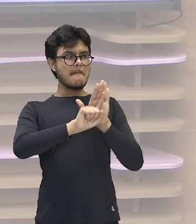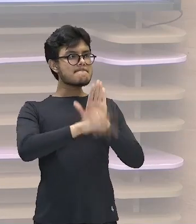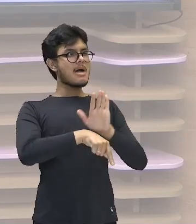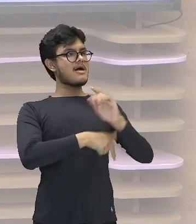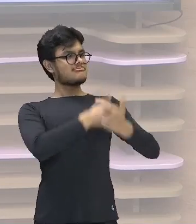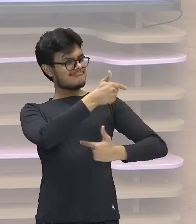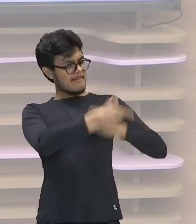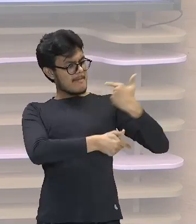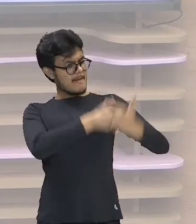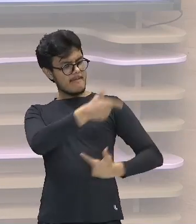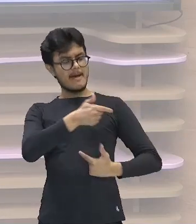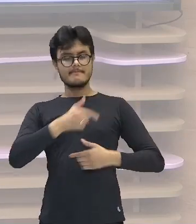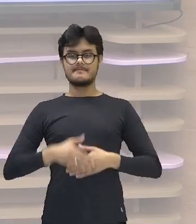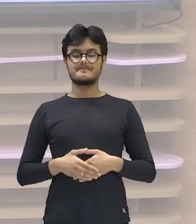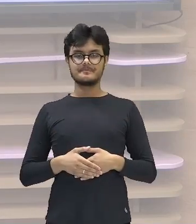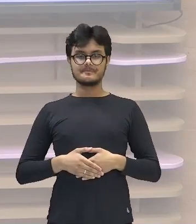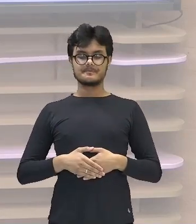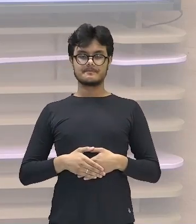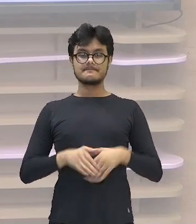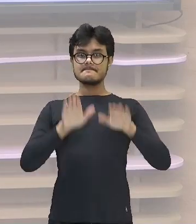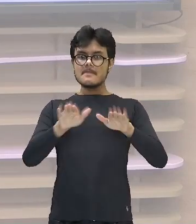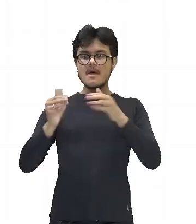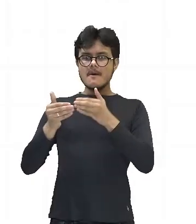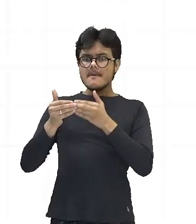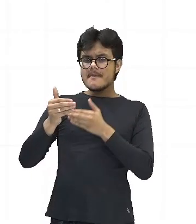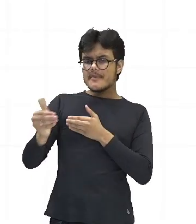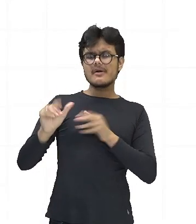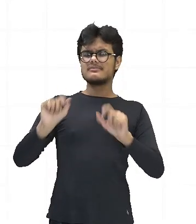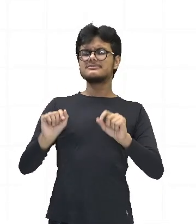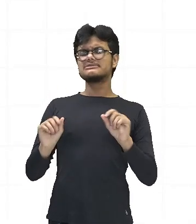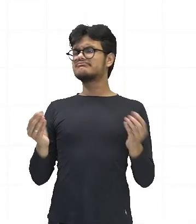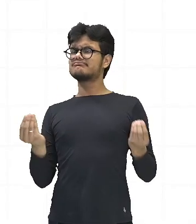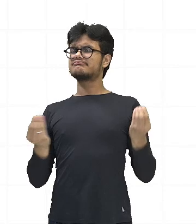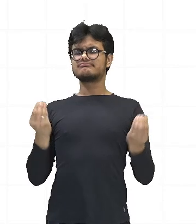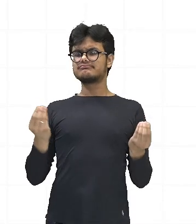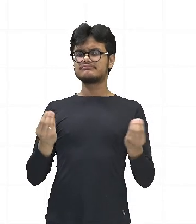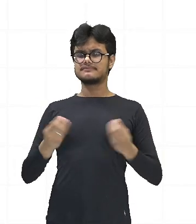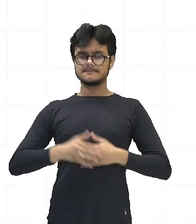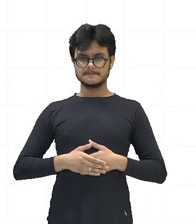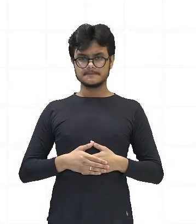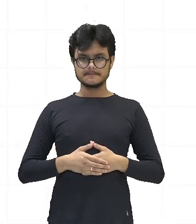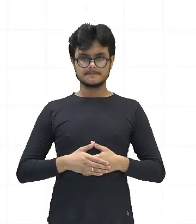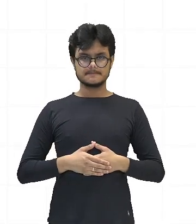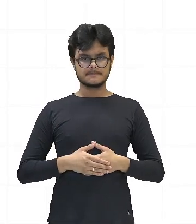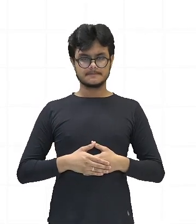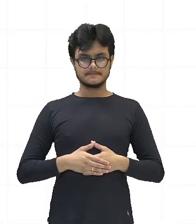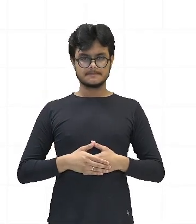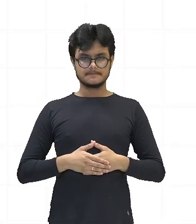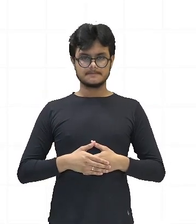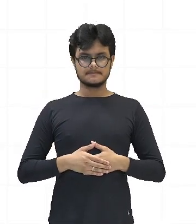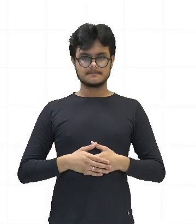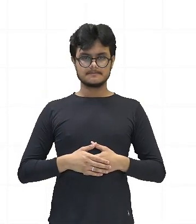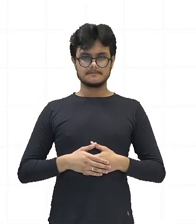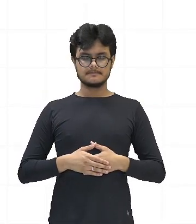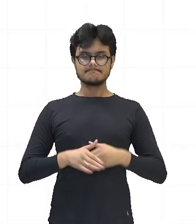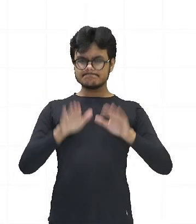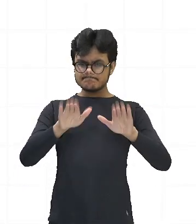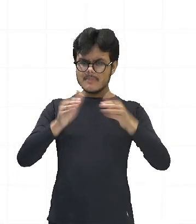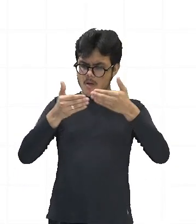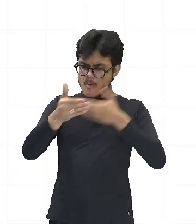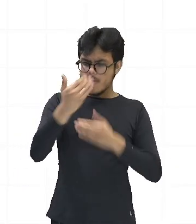povos originários. Inicialmente, essa negociação para o corte e transporte